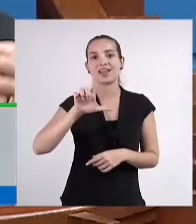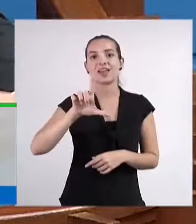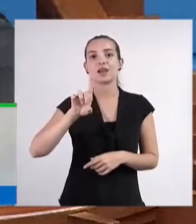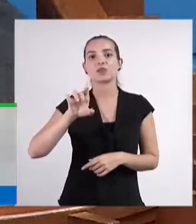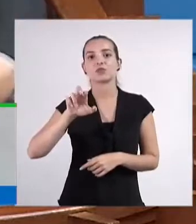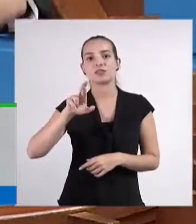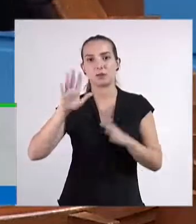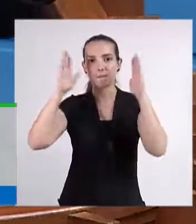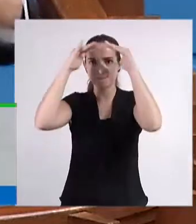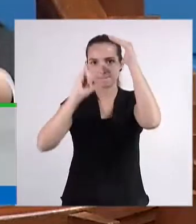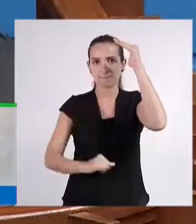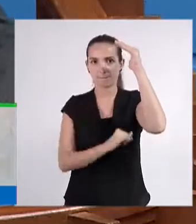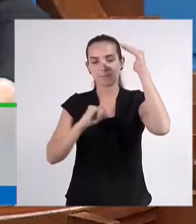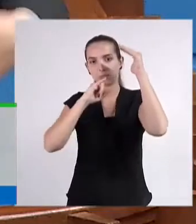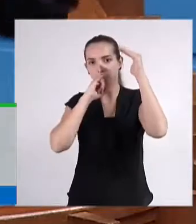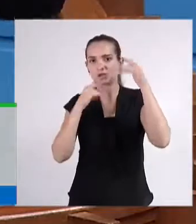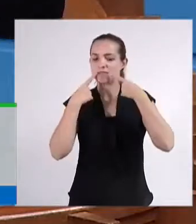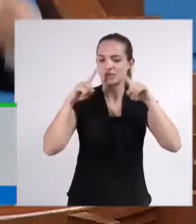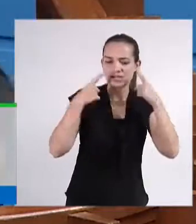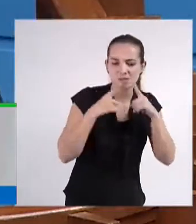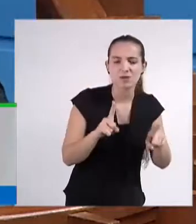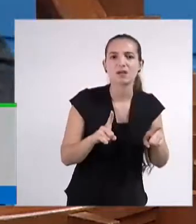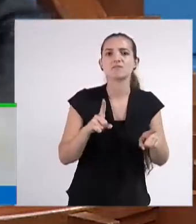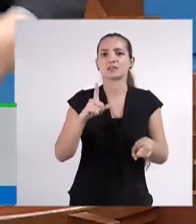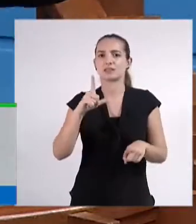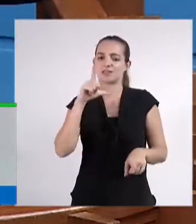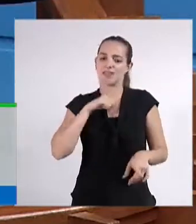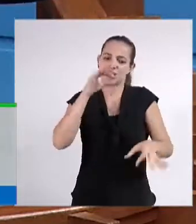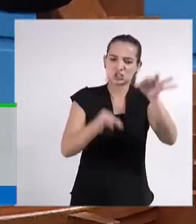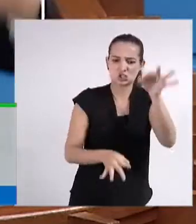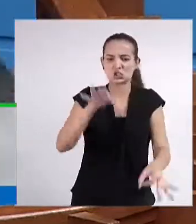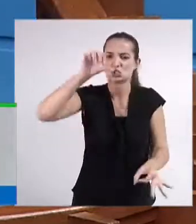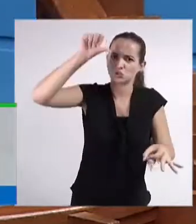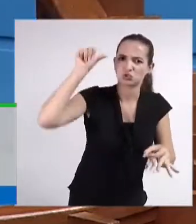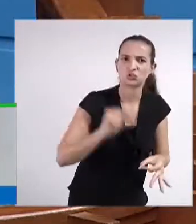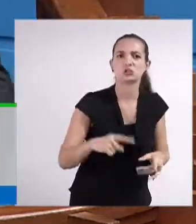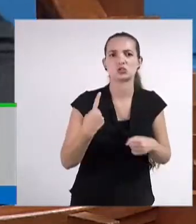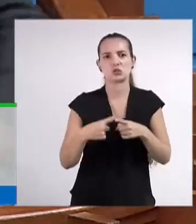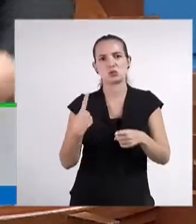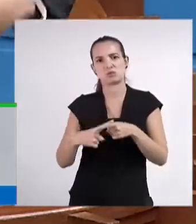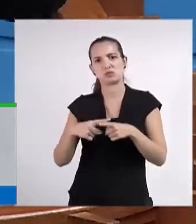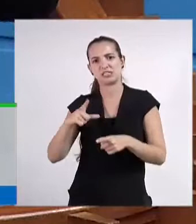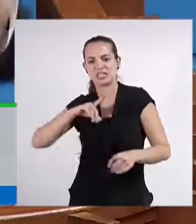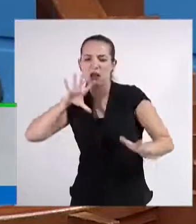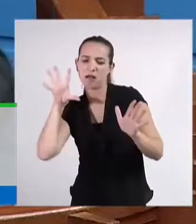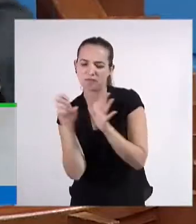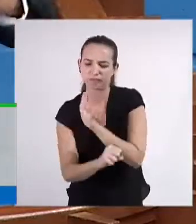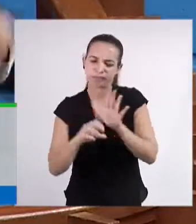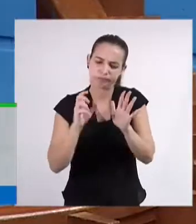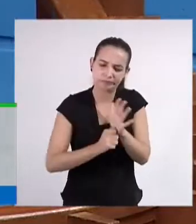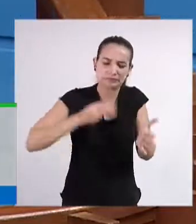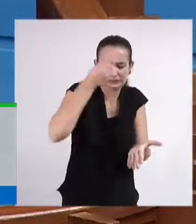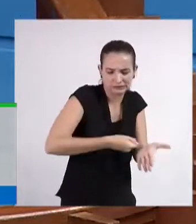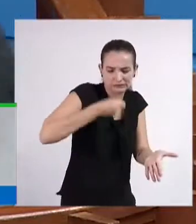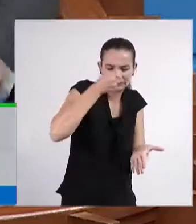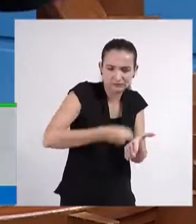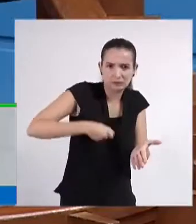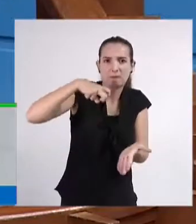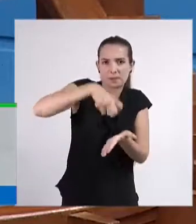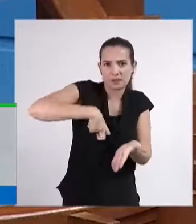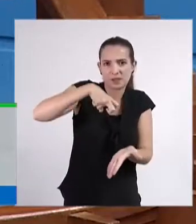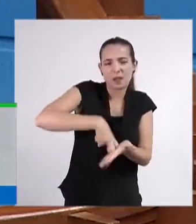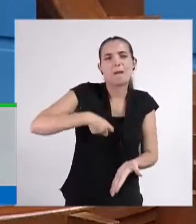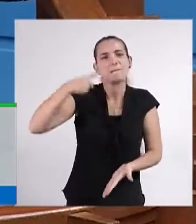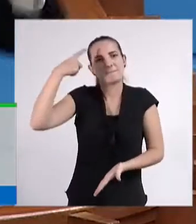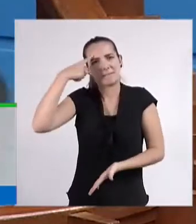a pobreza ela é fruto da injustiça, da exploração do homem contra o homem, que a pobreza ela é fruto